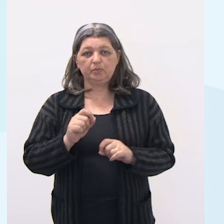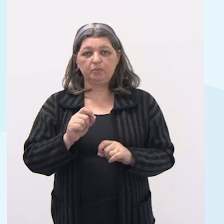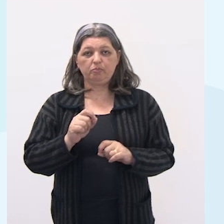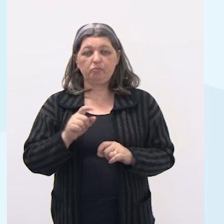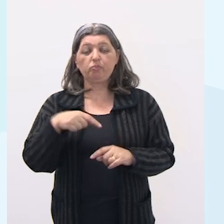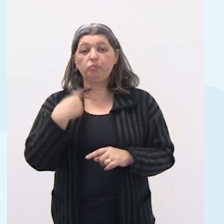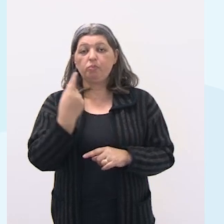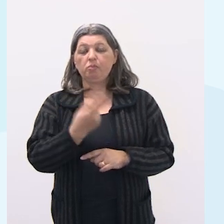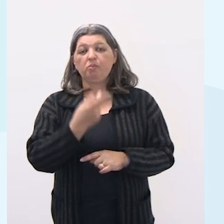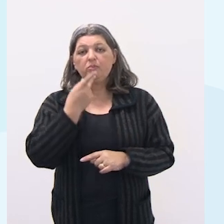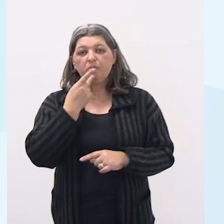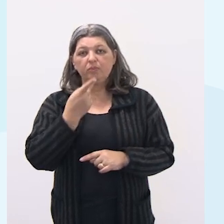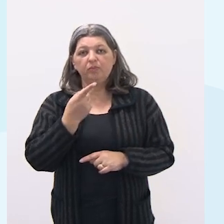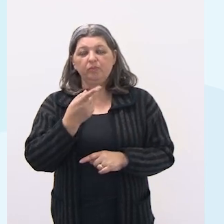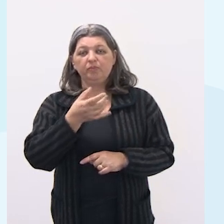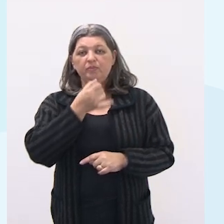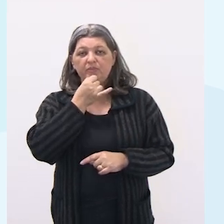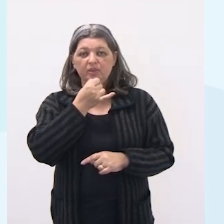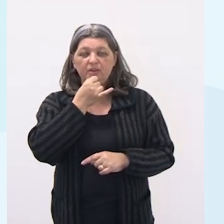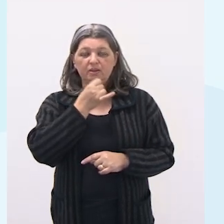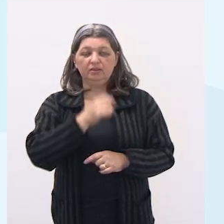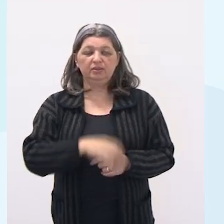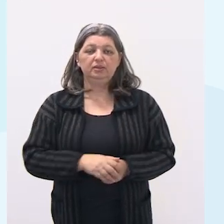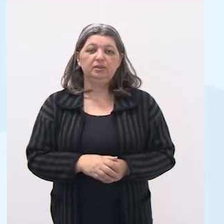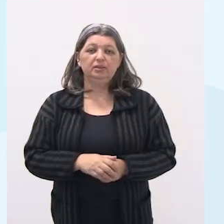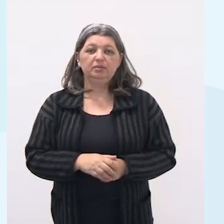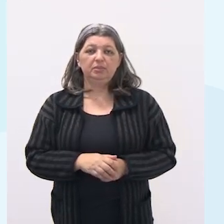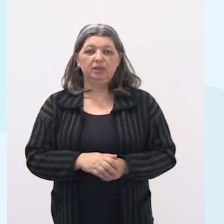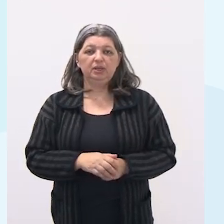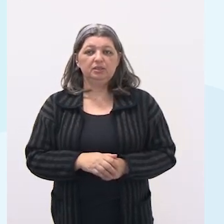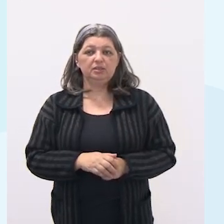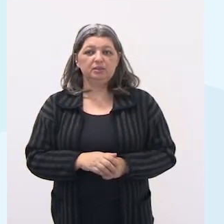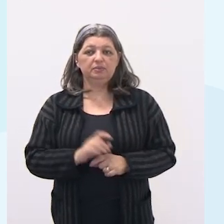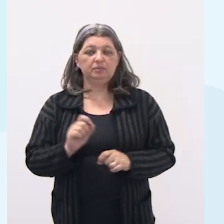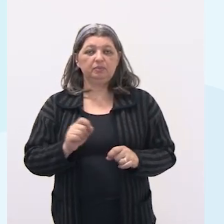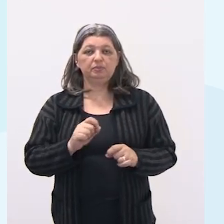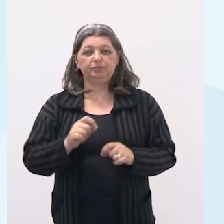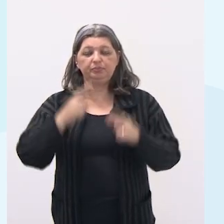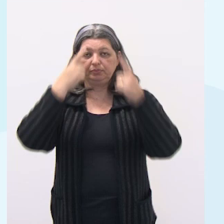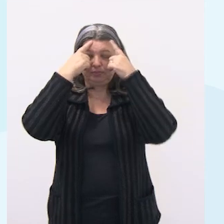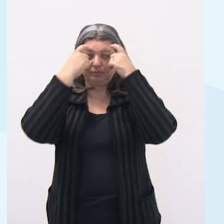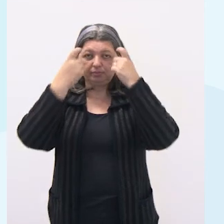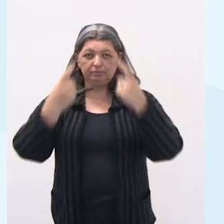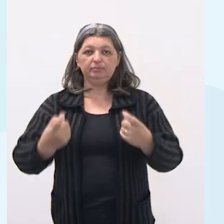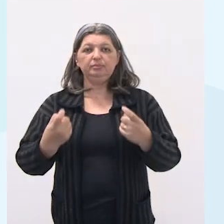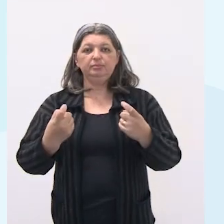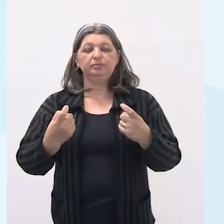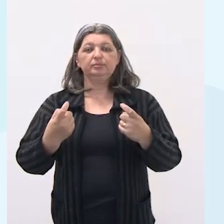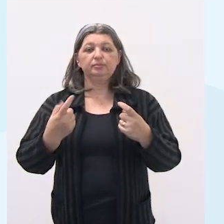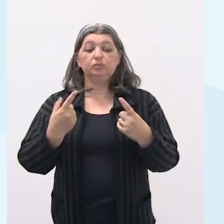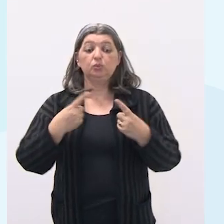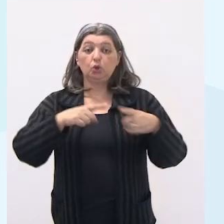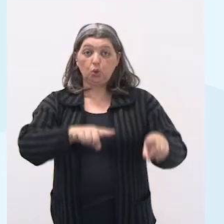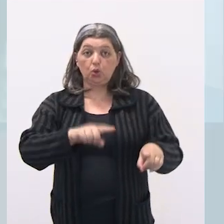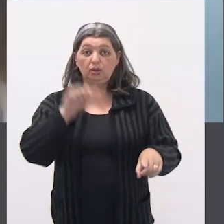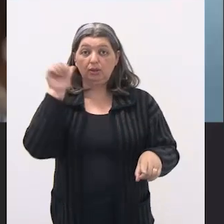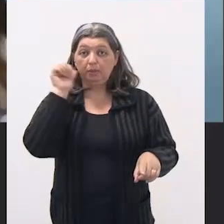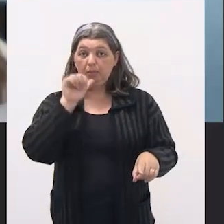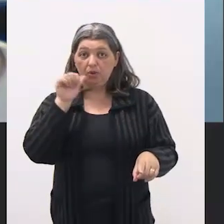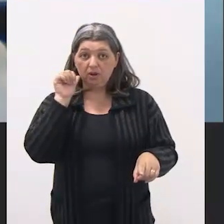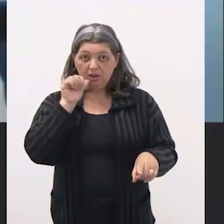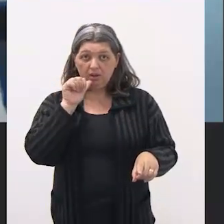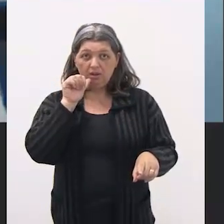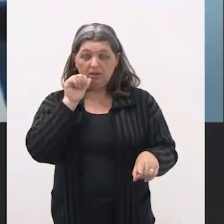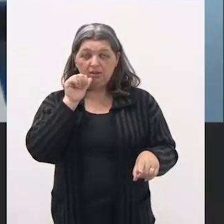por exemplo, na questão da violência, a violência contra mulheres com deficiência é igual